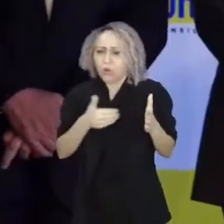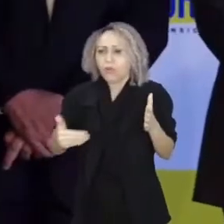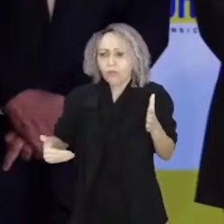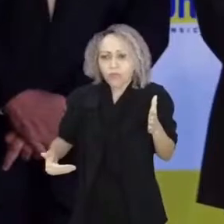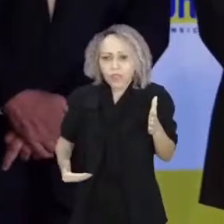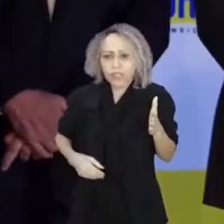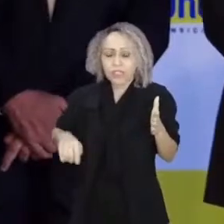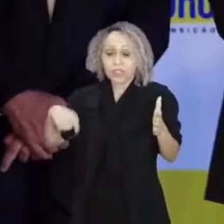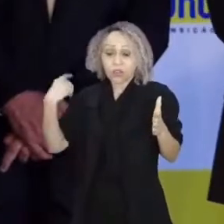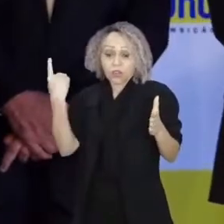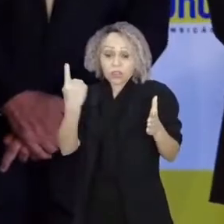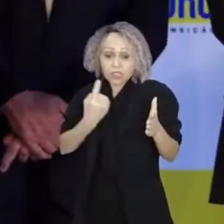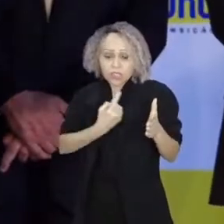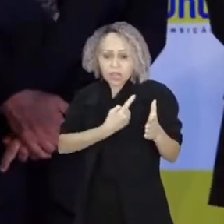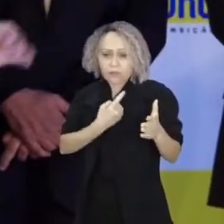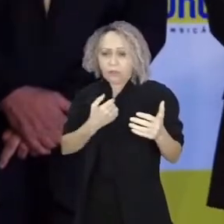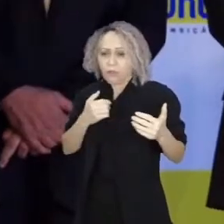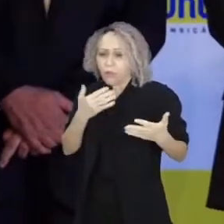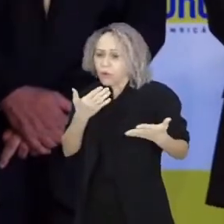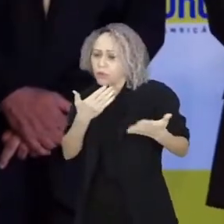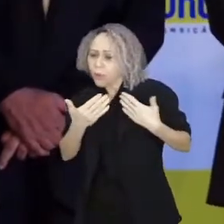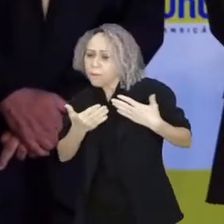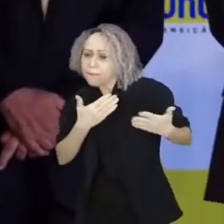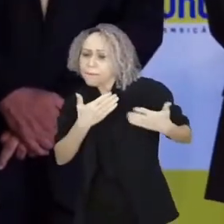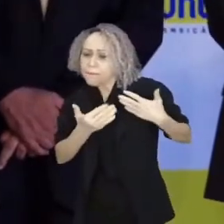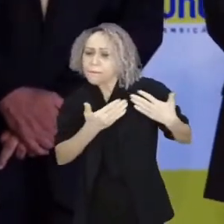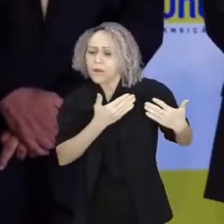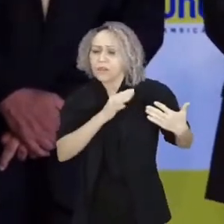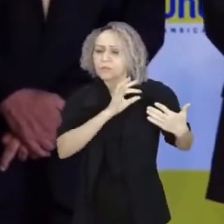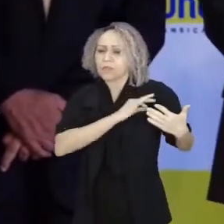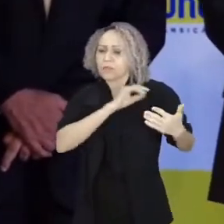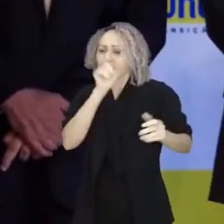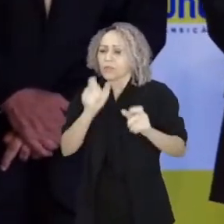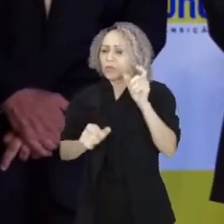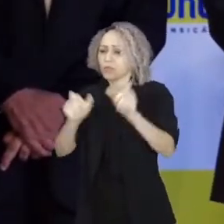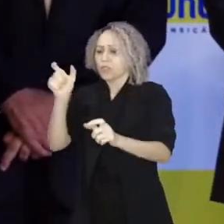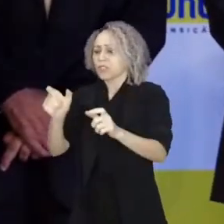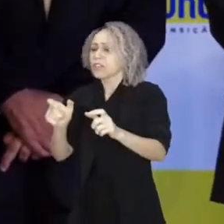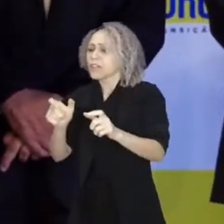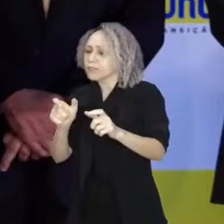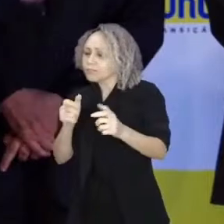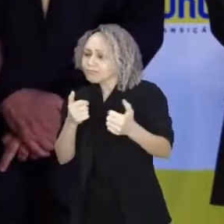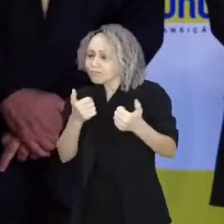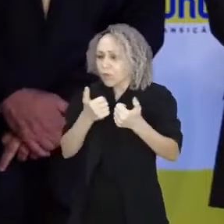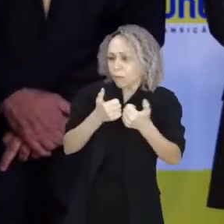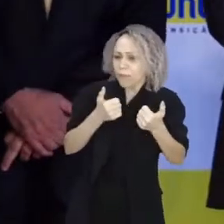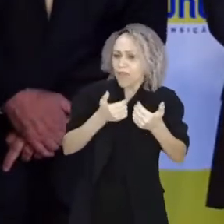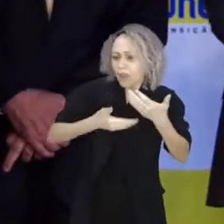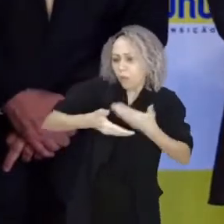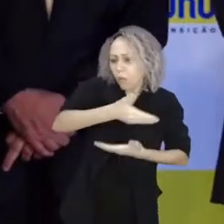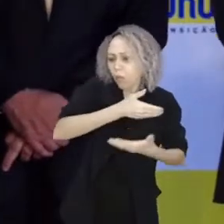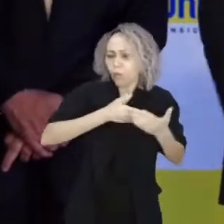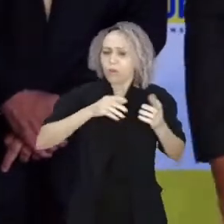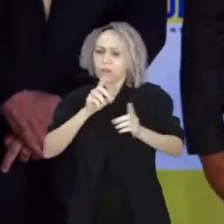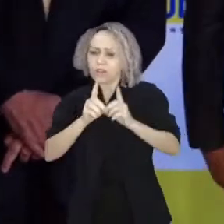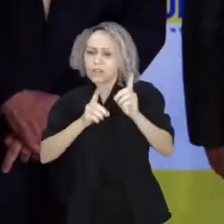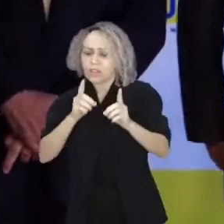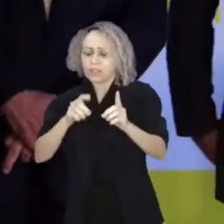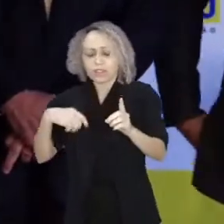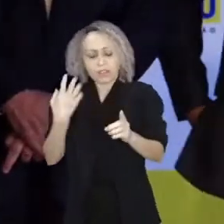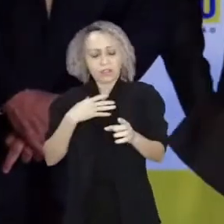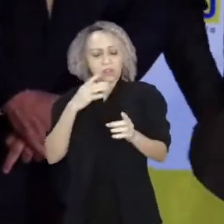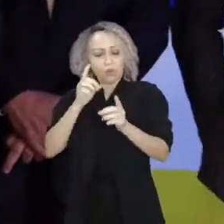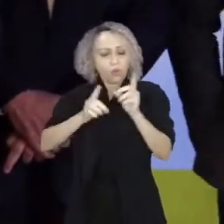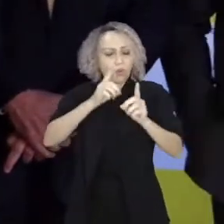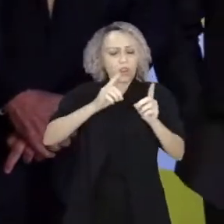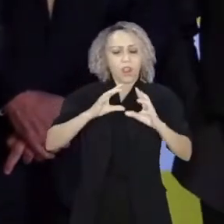policiais. Não há nenhuma razão para não haver amplo diálogo com todos os profissionais da segurança